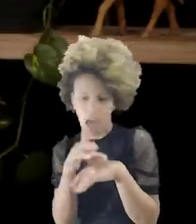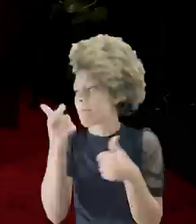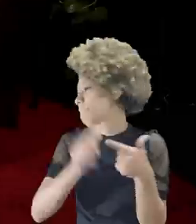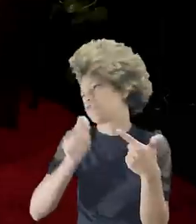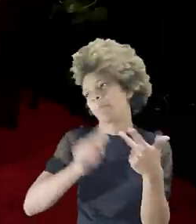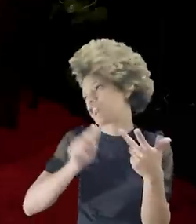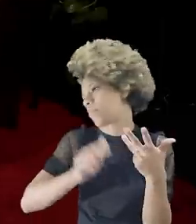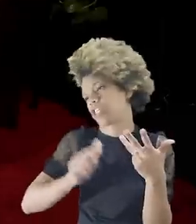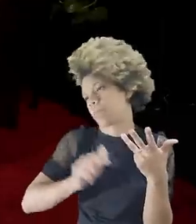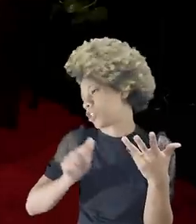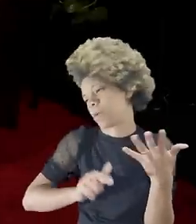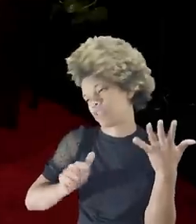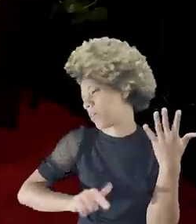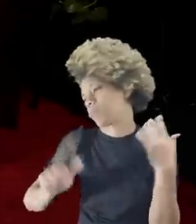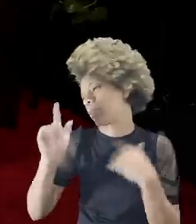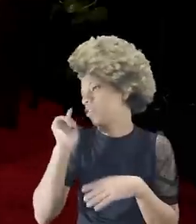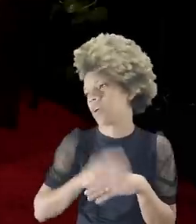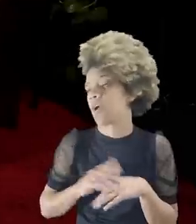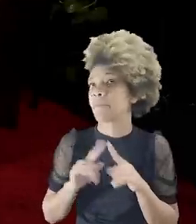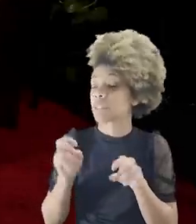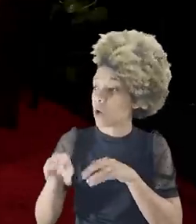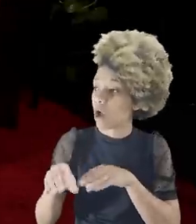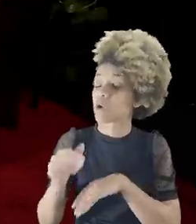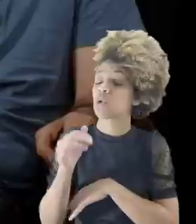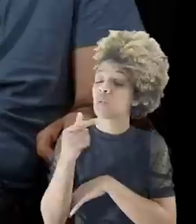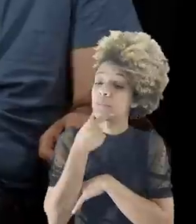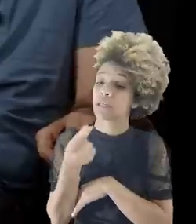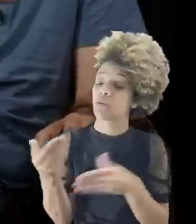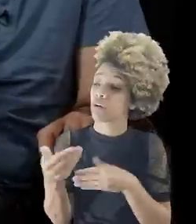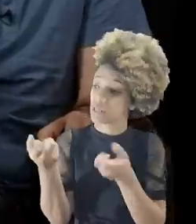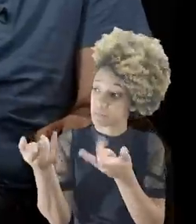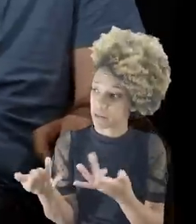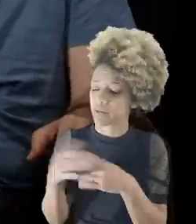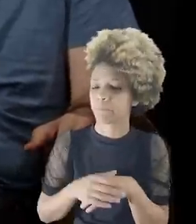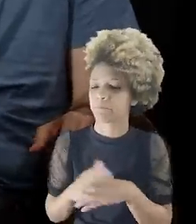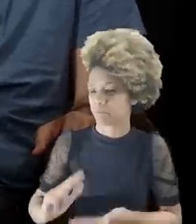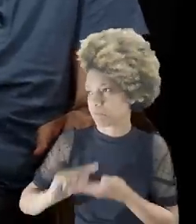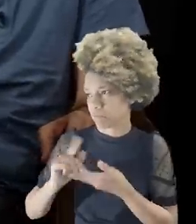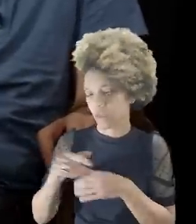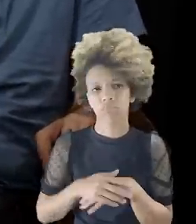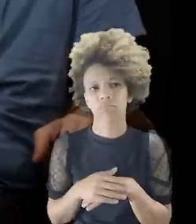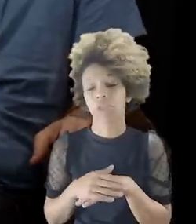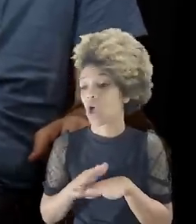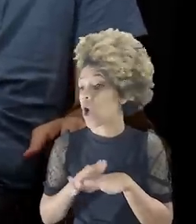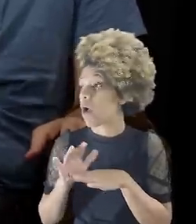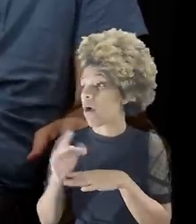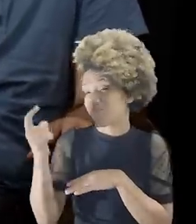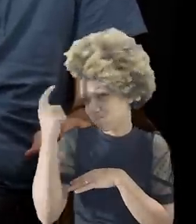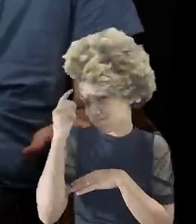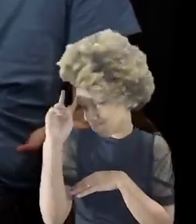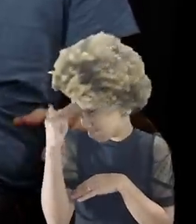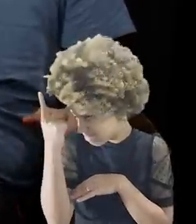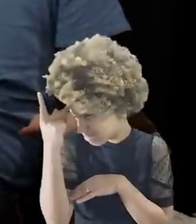isso é retenção é repetição né eu tô até dando treino com menina agora e aí eu falo para outro quando eu vou da Clínica eu falo